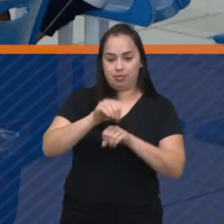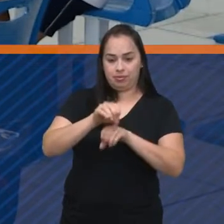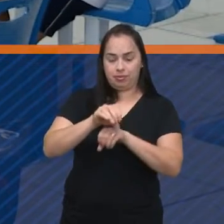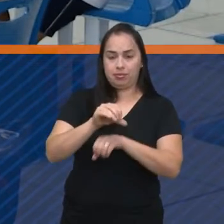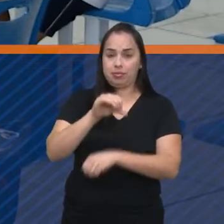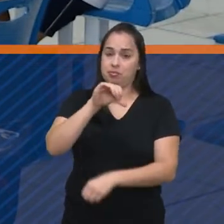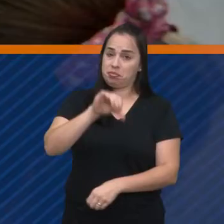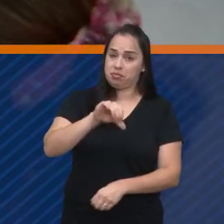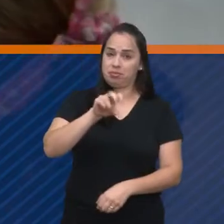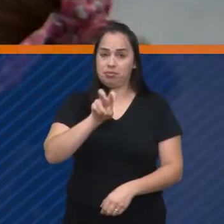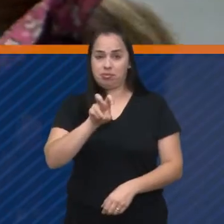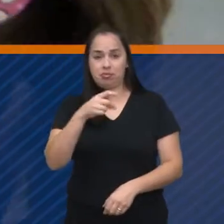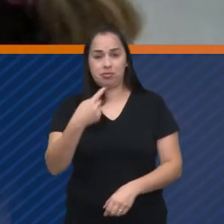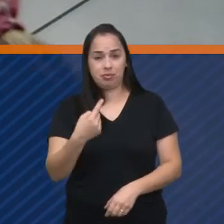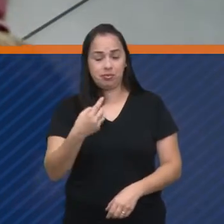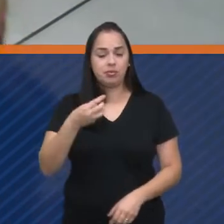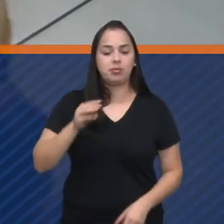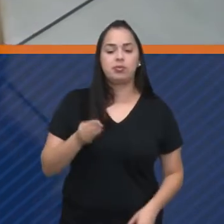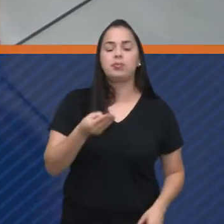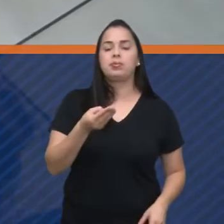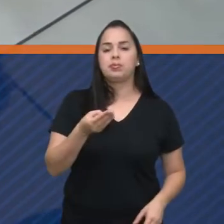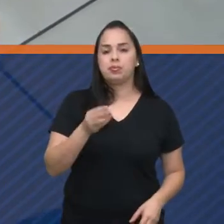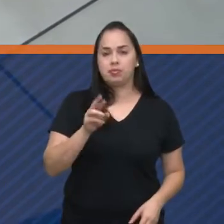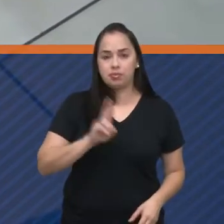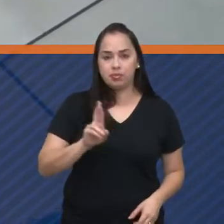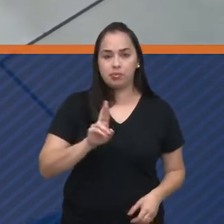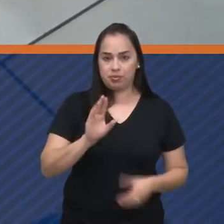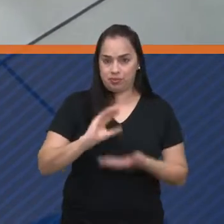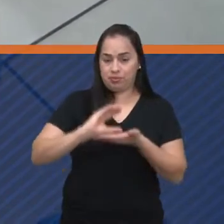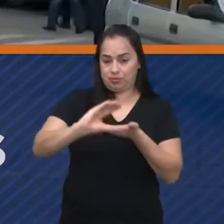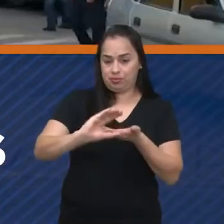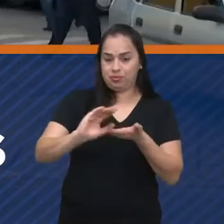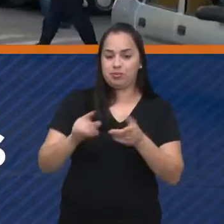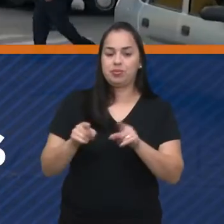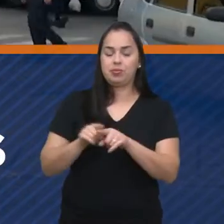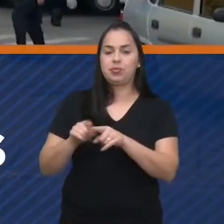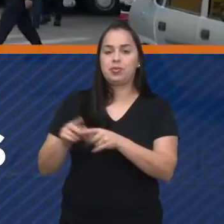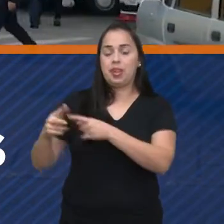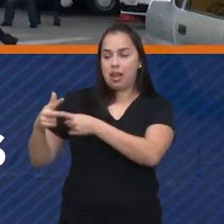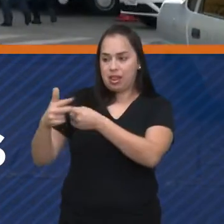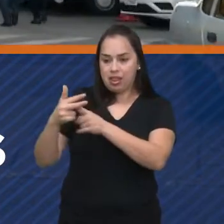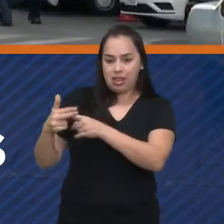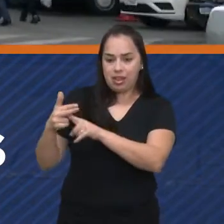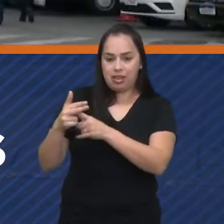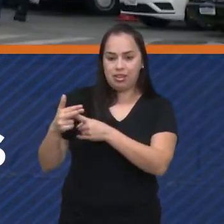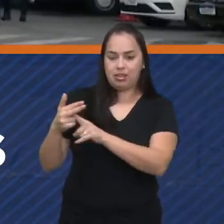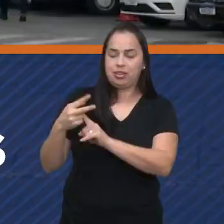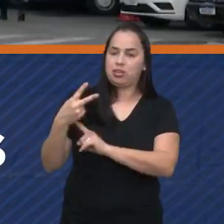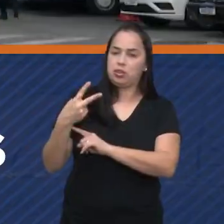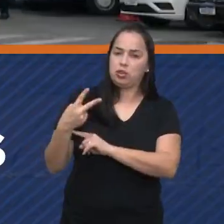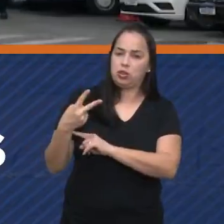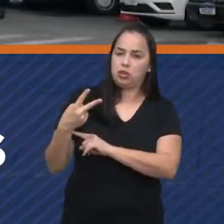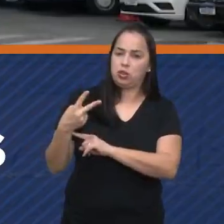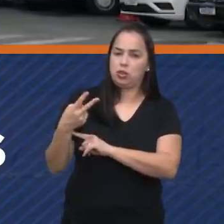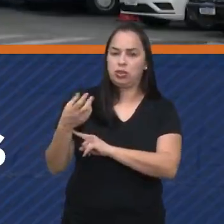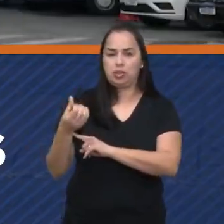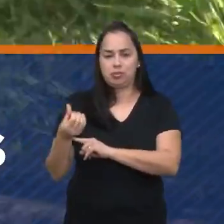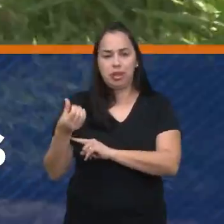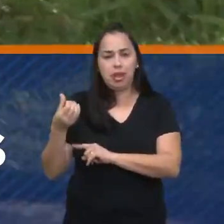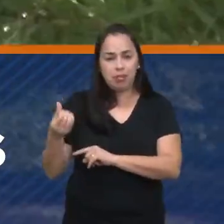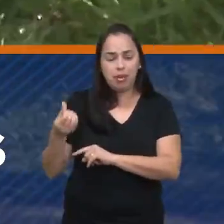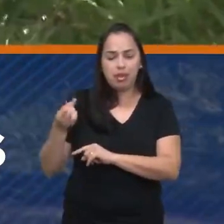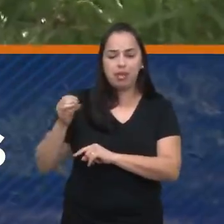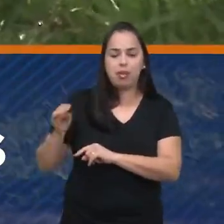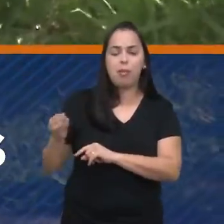educação vem em segundo lugar com a fatia d951 milhões já Secretaria de manutenção da cidade fica em